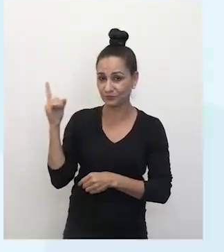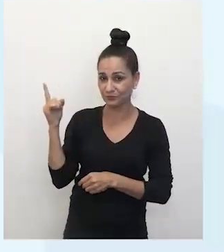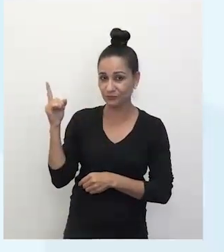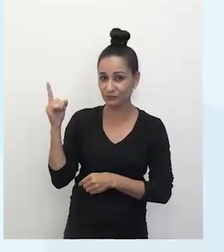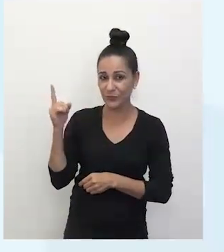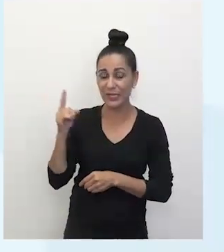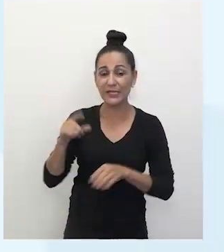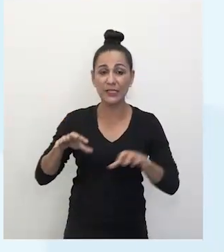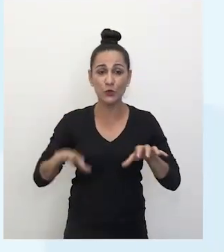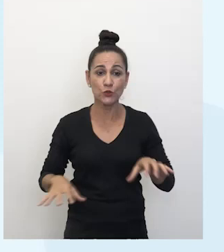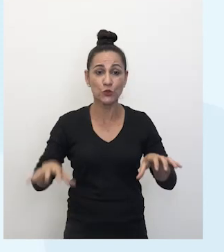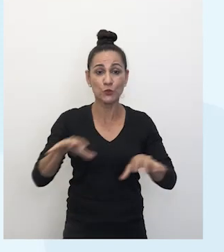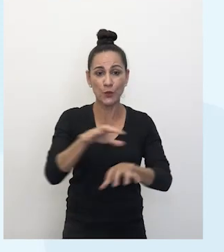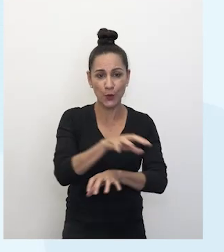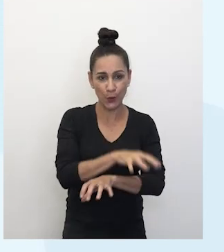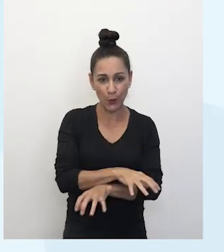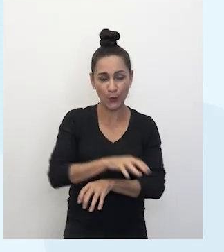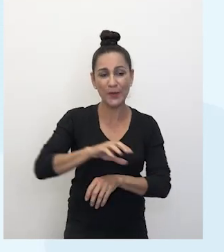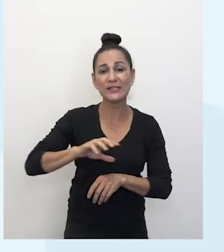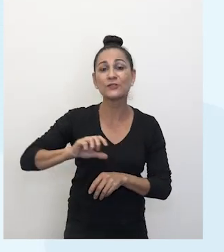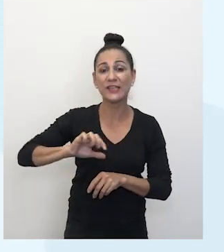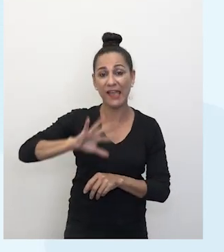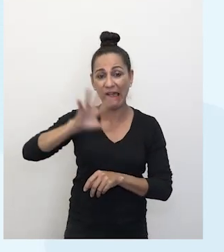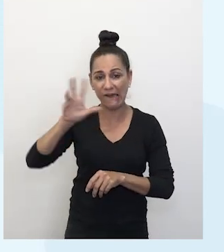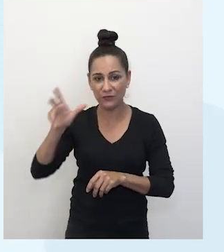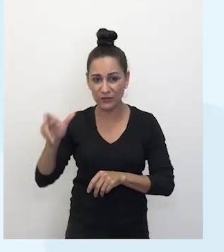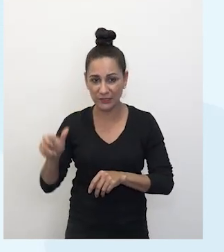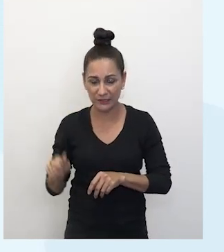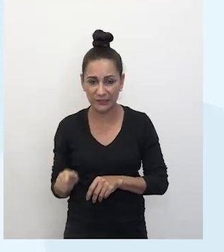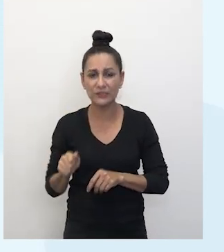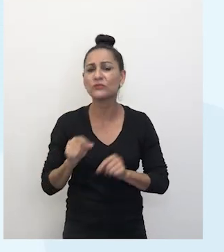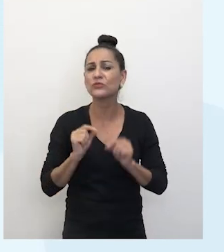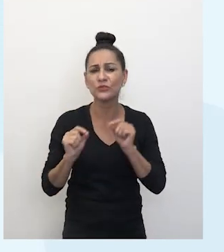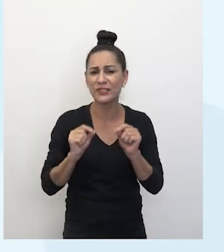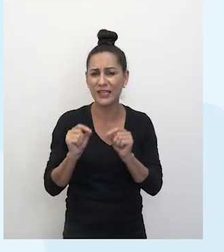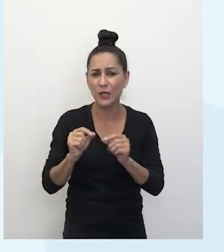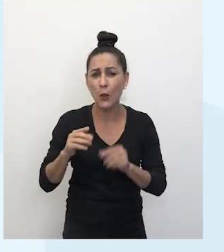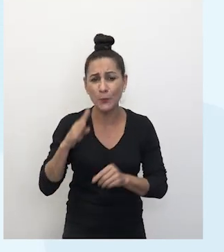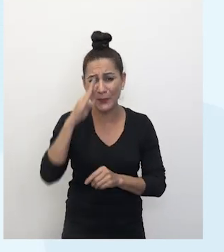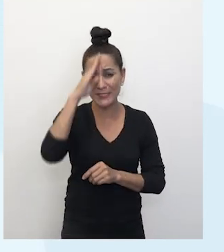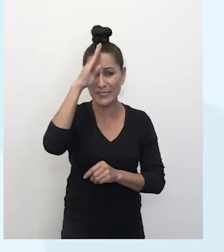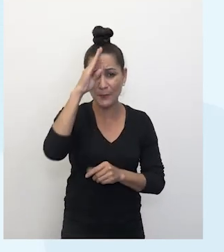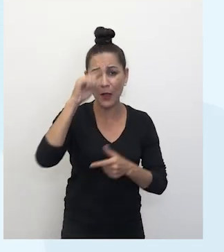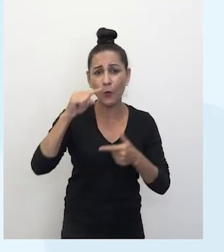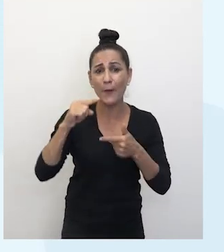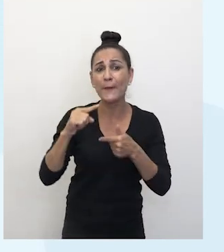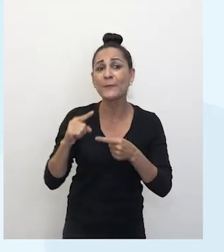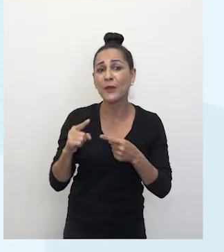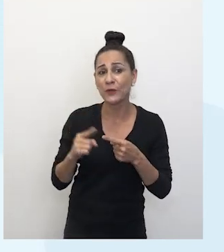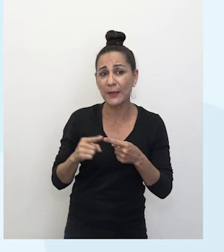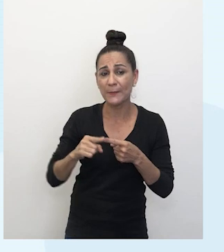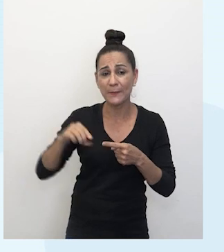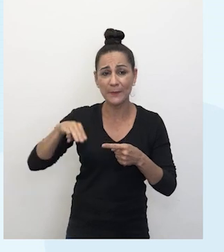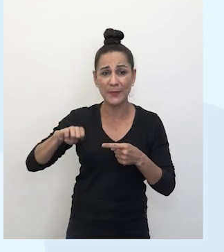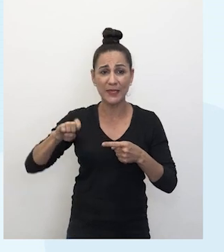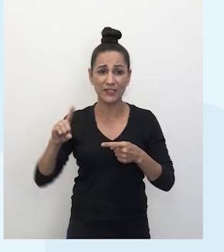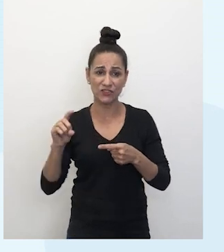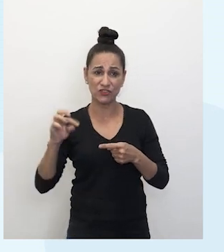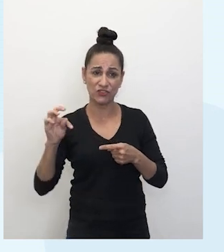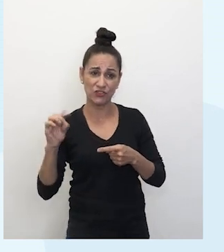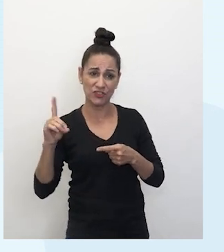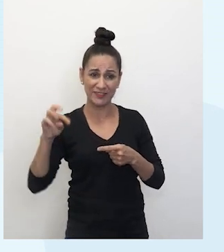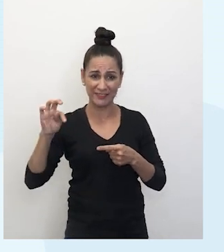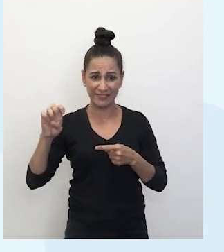e os biomas africanos é tão os principais não é o mediterrâneo que aparece lá